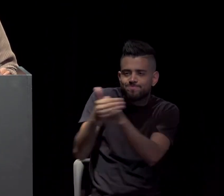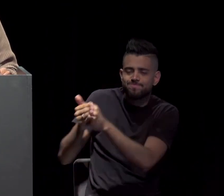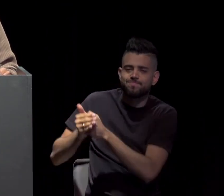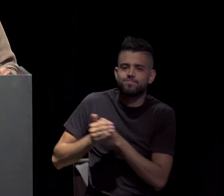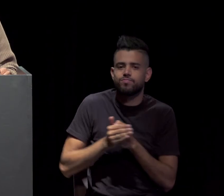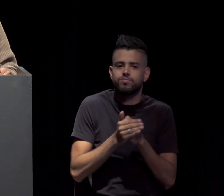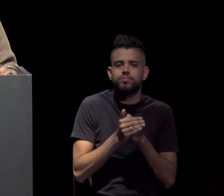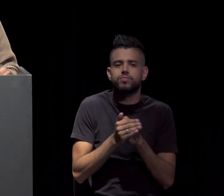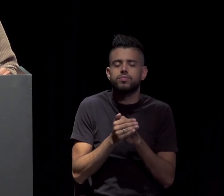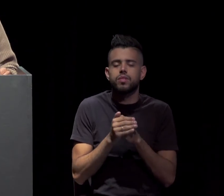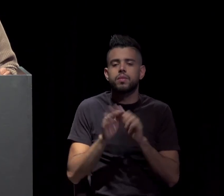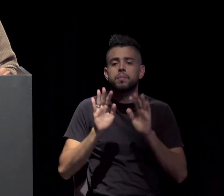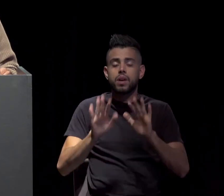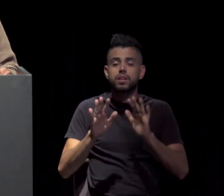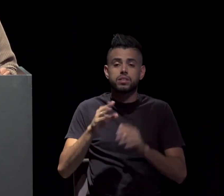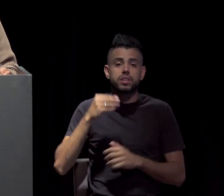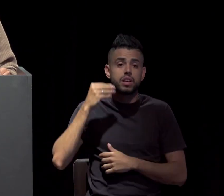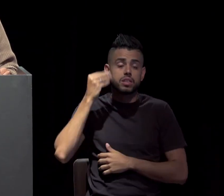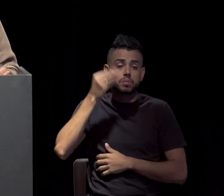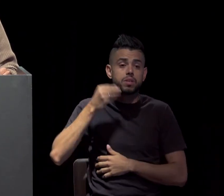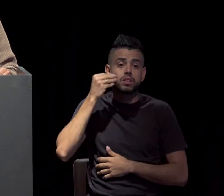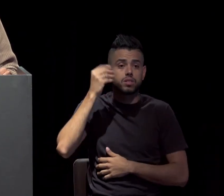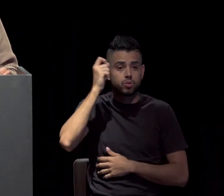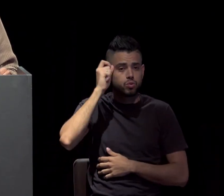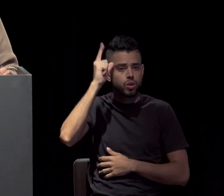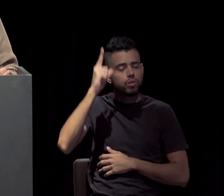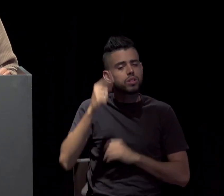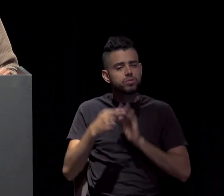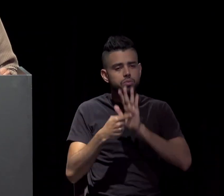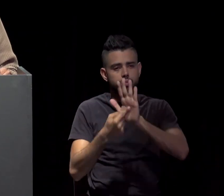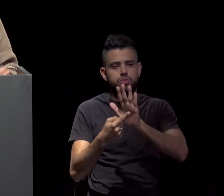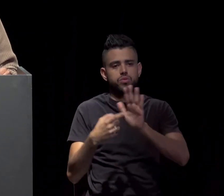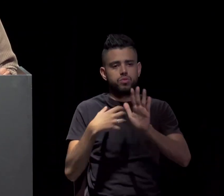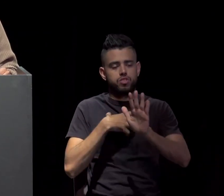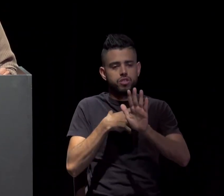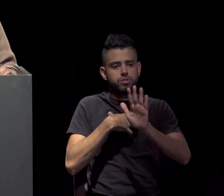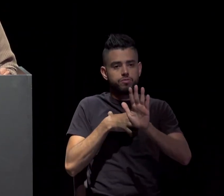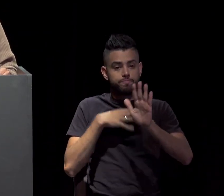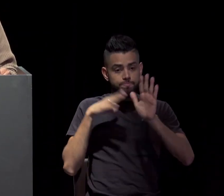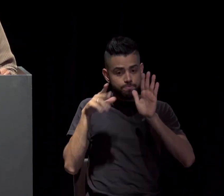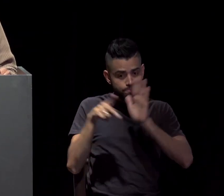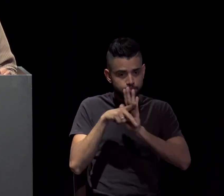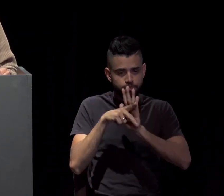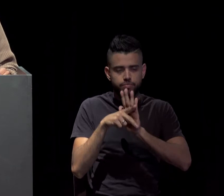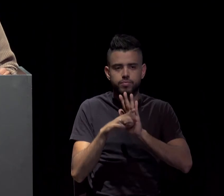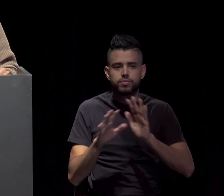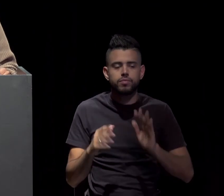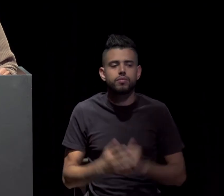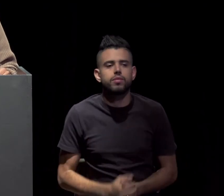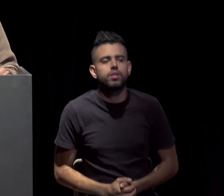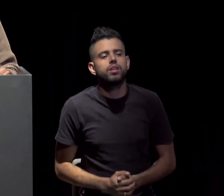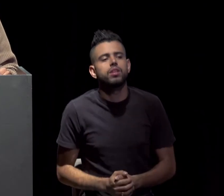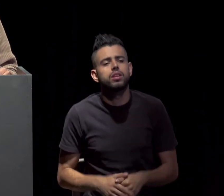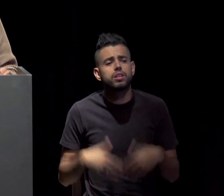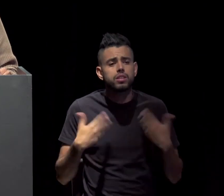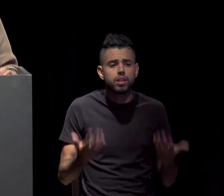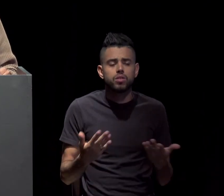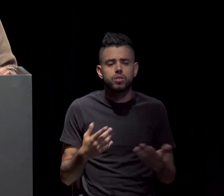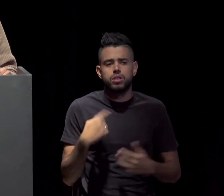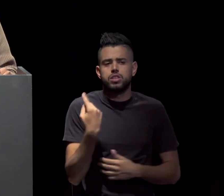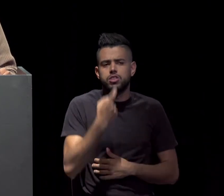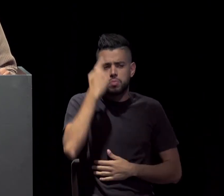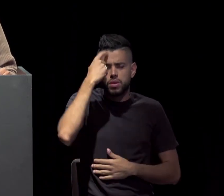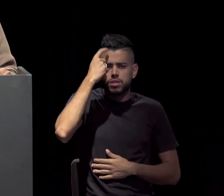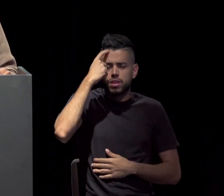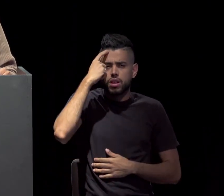frações da sua experiência cultural de maneira muito específica. Daí a dificuldade, por exemplo, de nós levantarmos, ainda hoje, o que é a especificidade da cultura